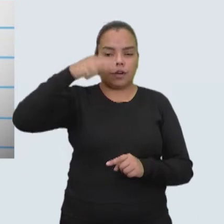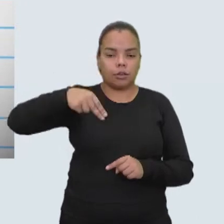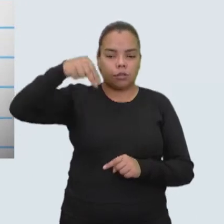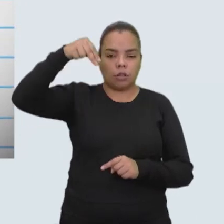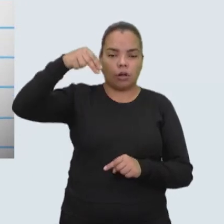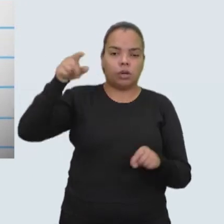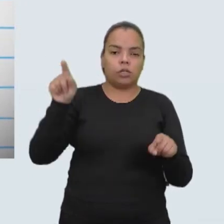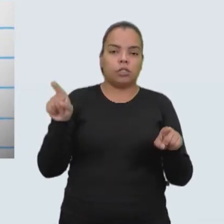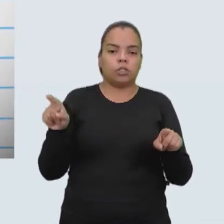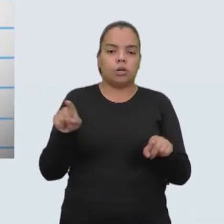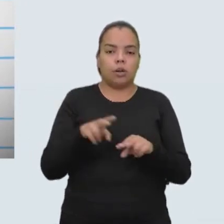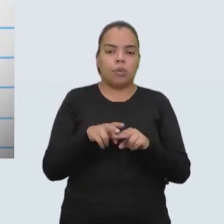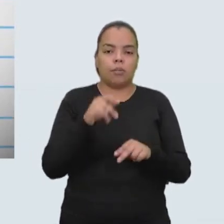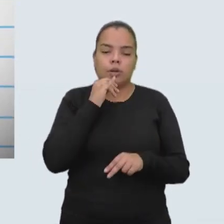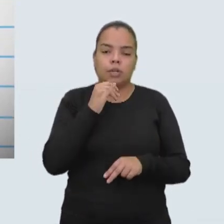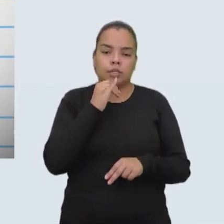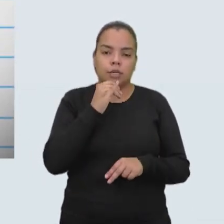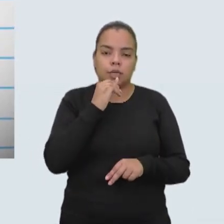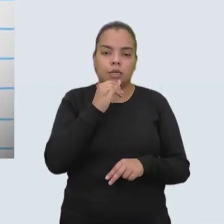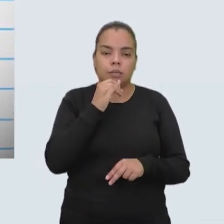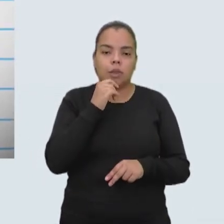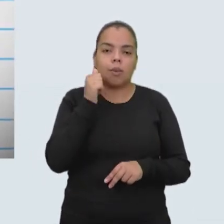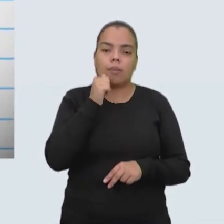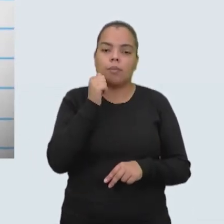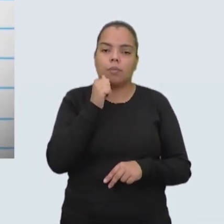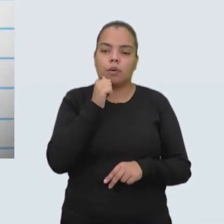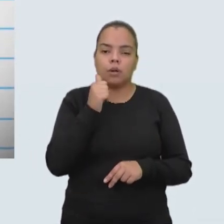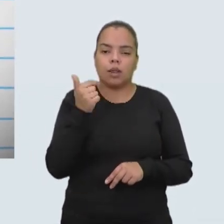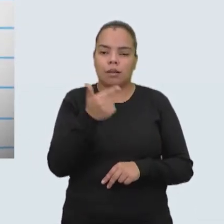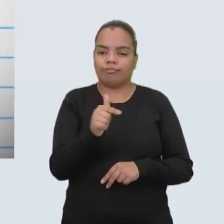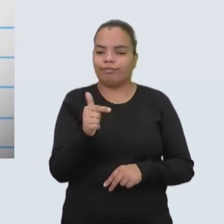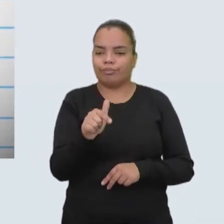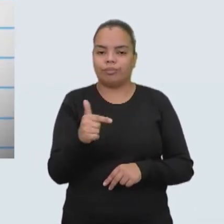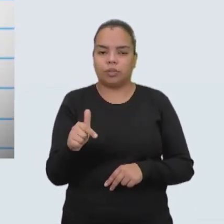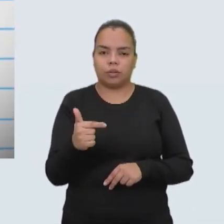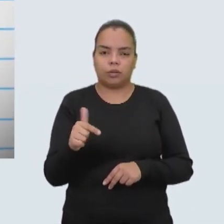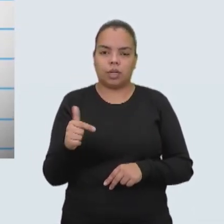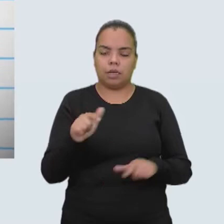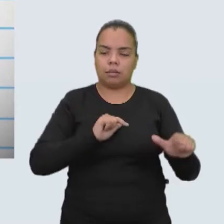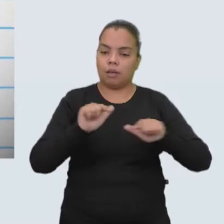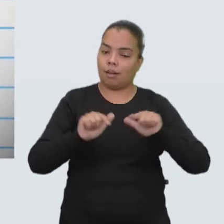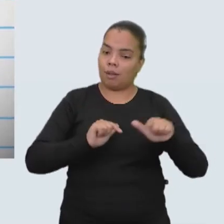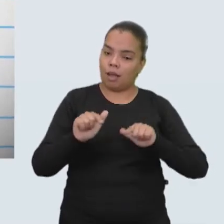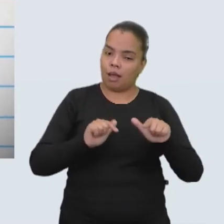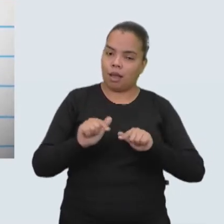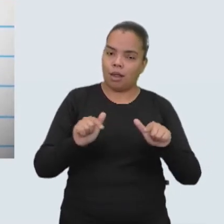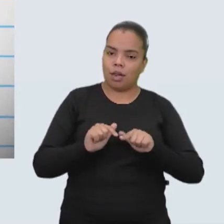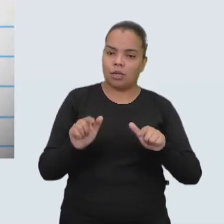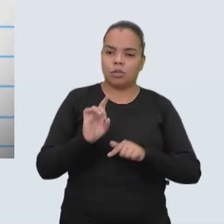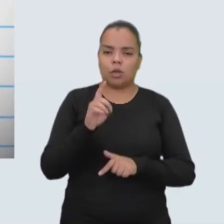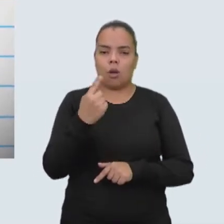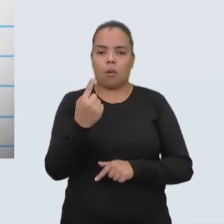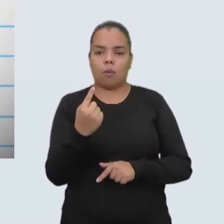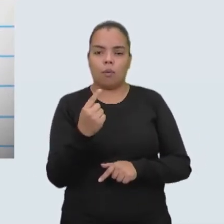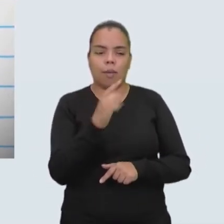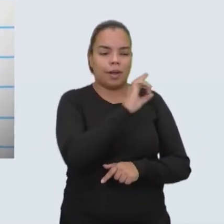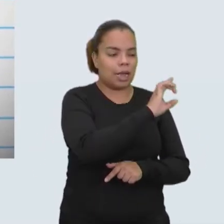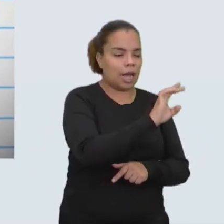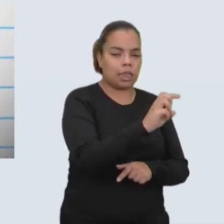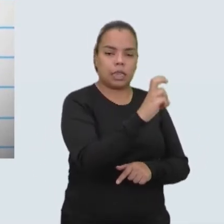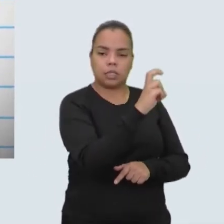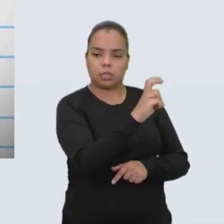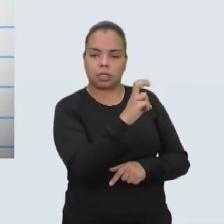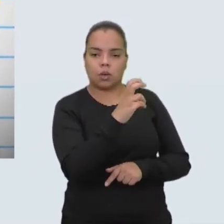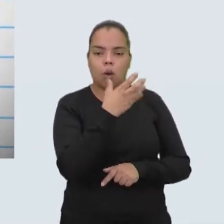1 em cada 5 empregos pagos em setores que não sejam a agricultura. No que se refere à representatividade política,